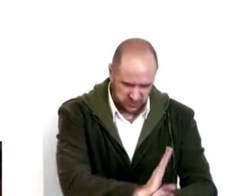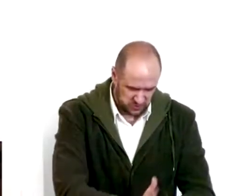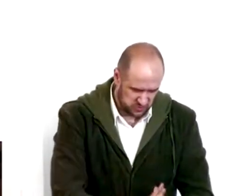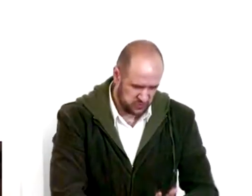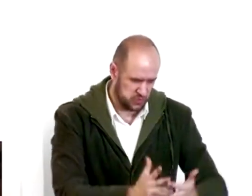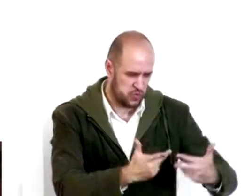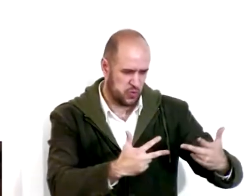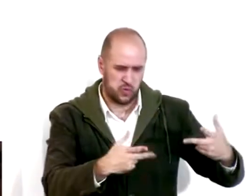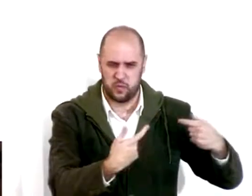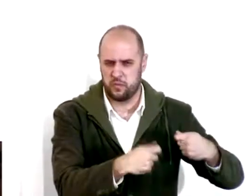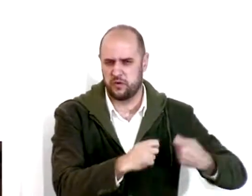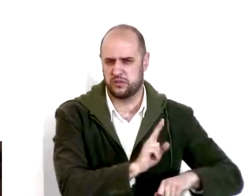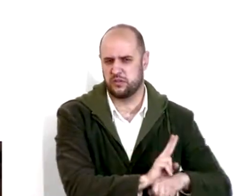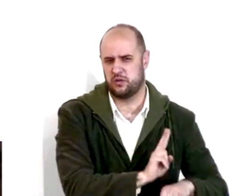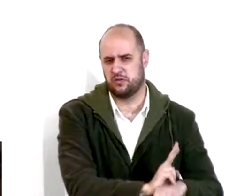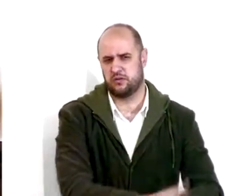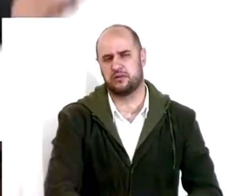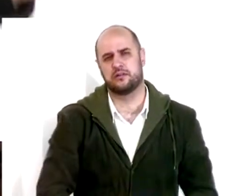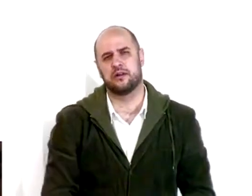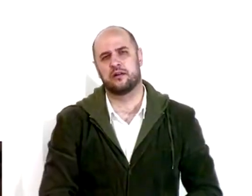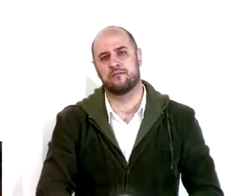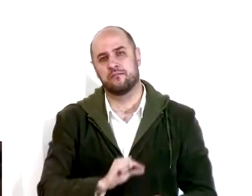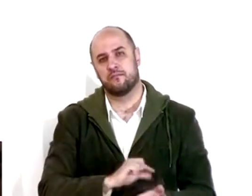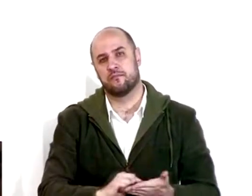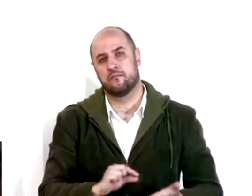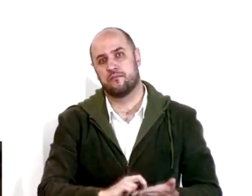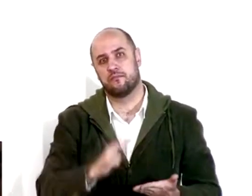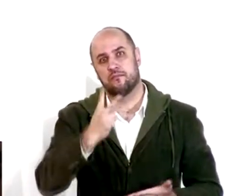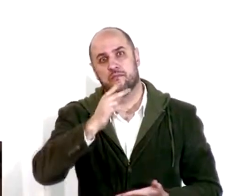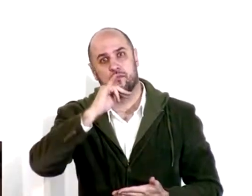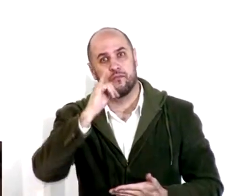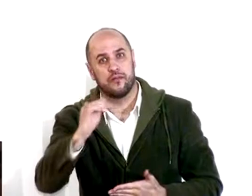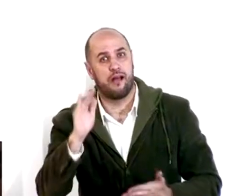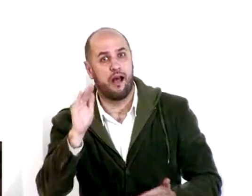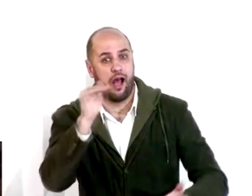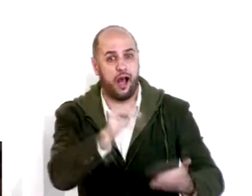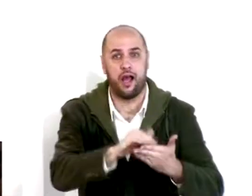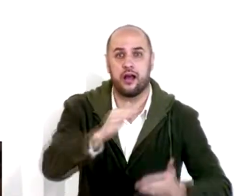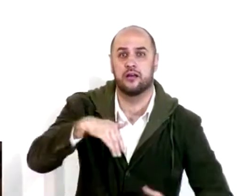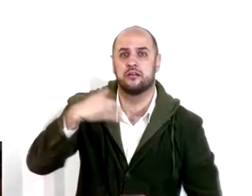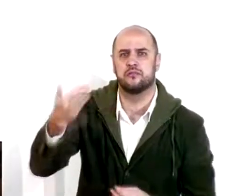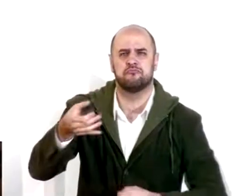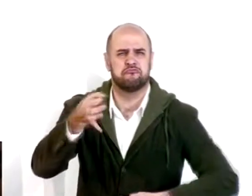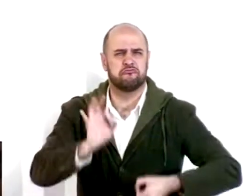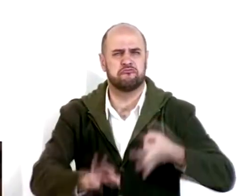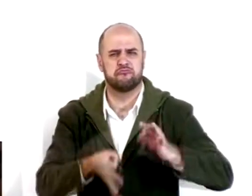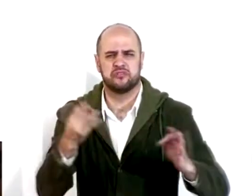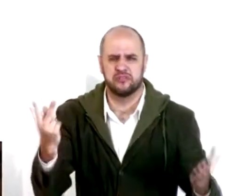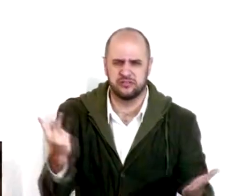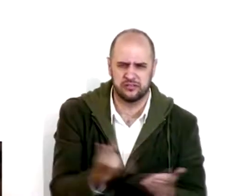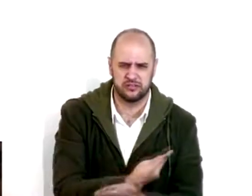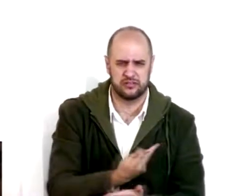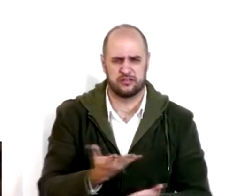preservar. O verso 2 diz: até quando julgareis injustamente, tereis